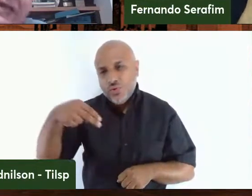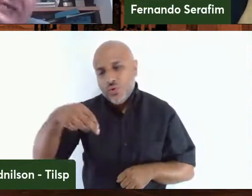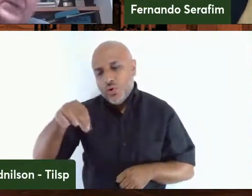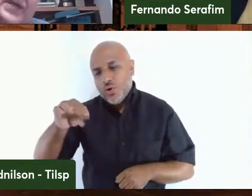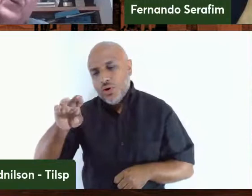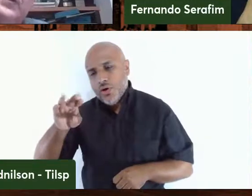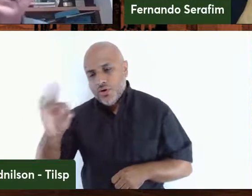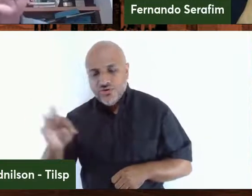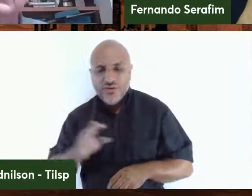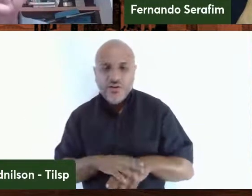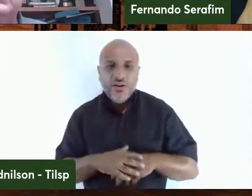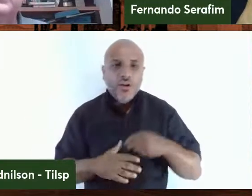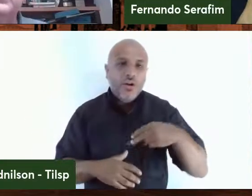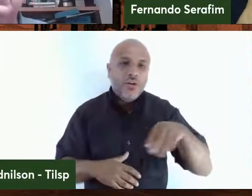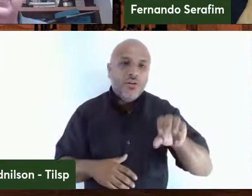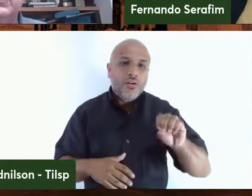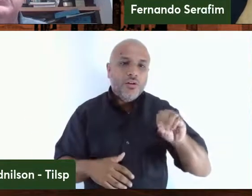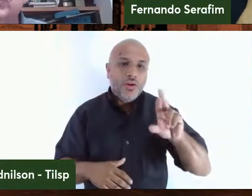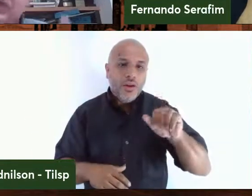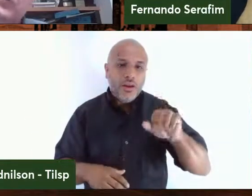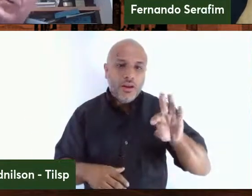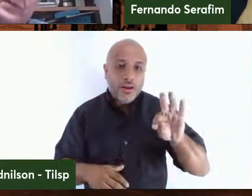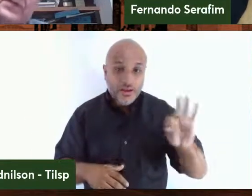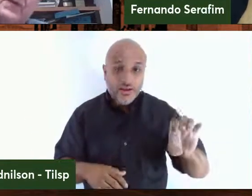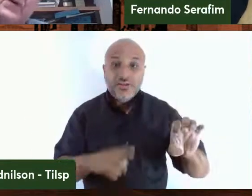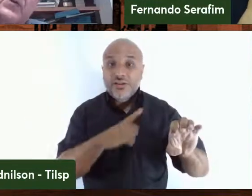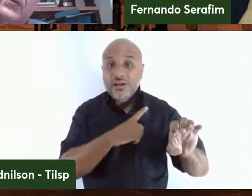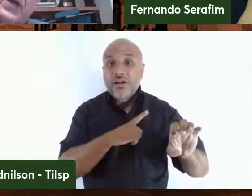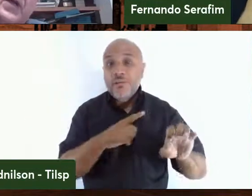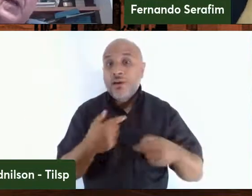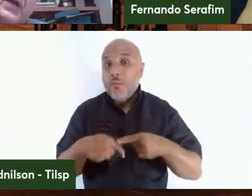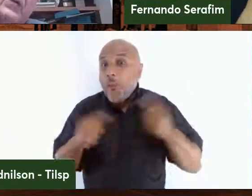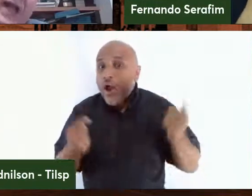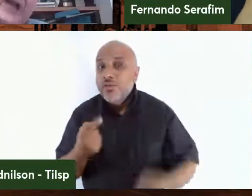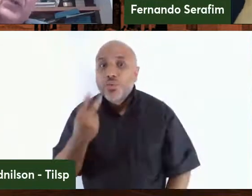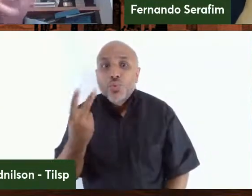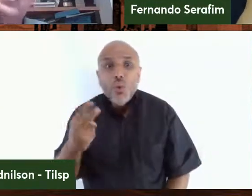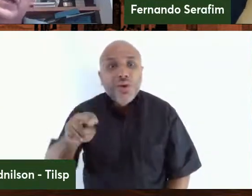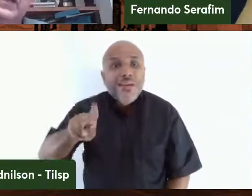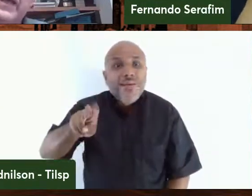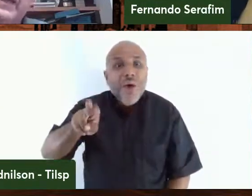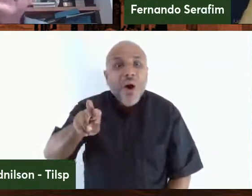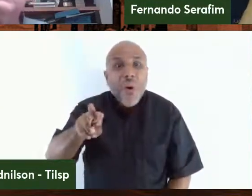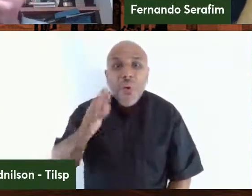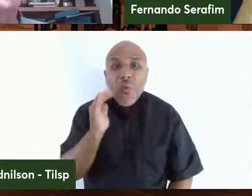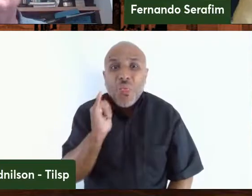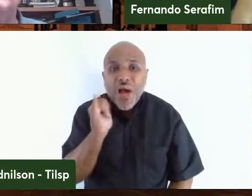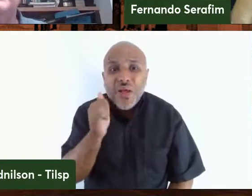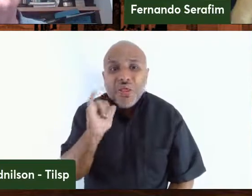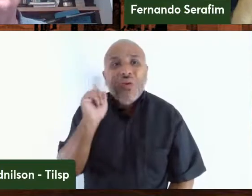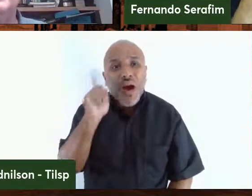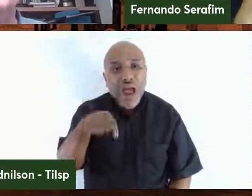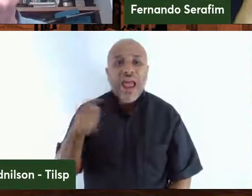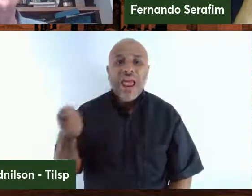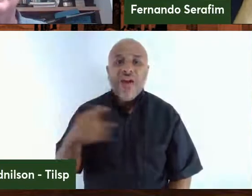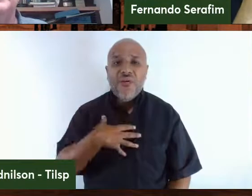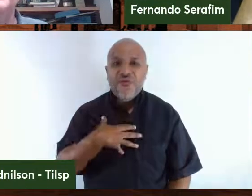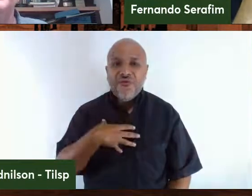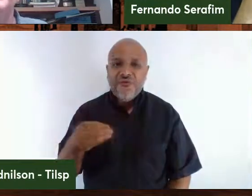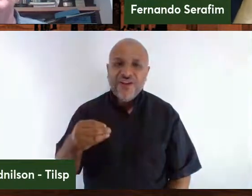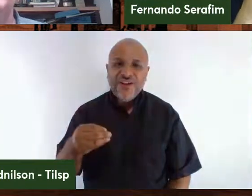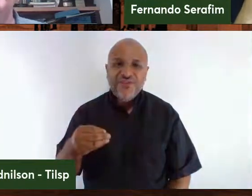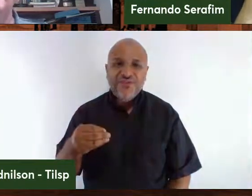no Relato de um Certo Oriente tem isso. Só que no Dois Irmãos, o narrador é o filho de uma